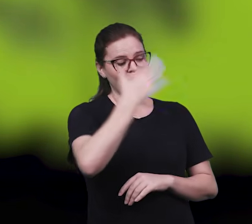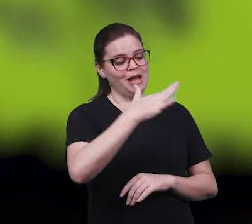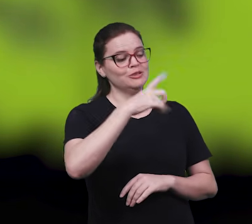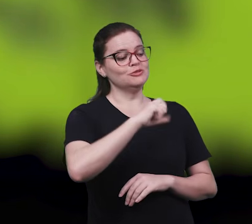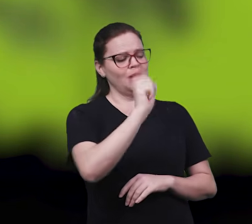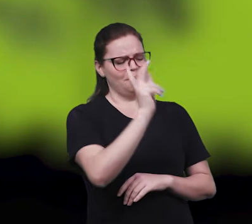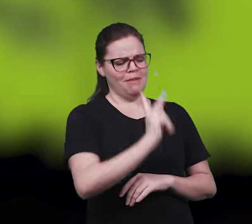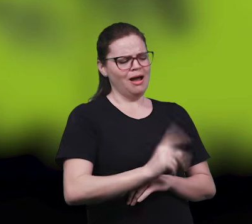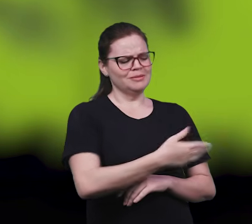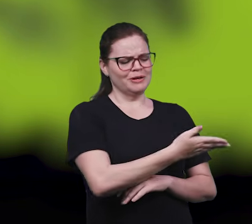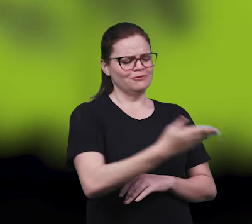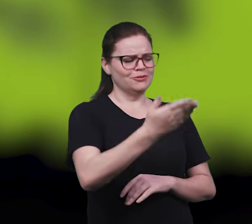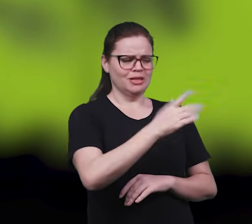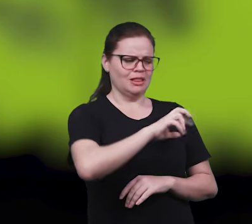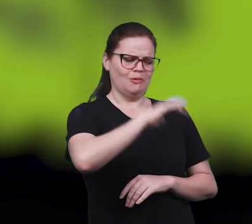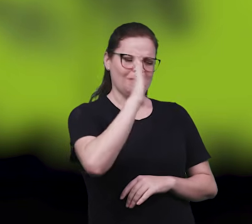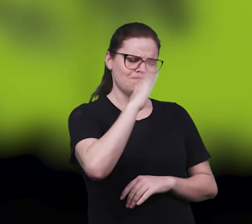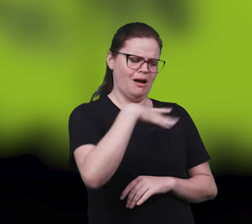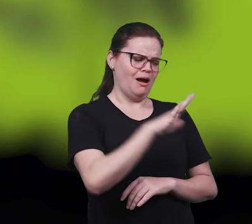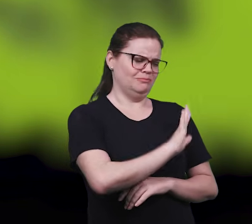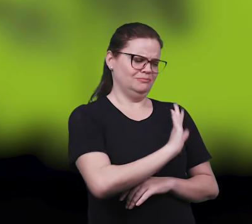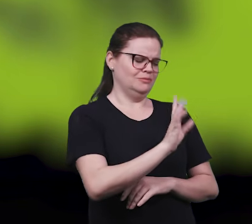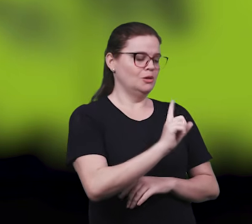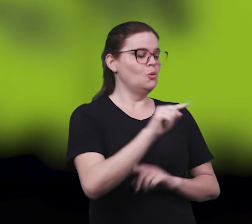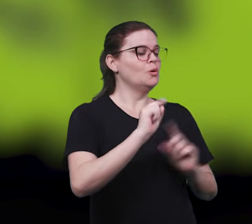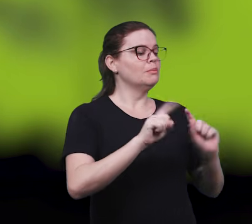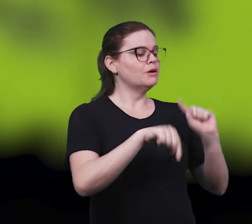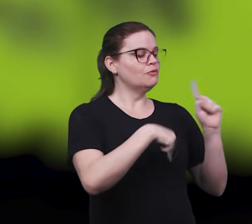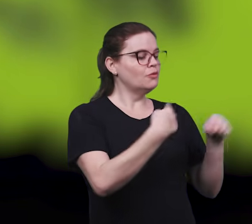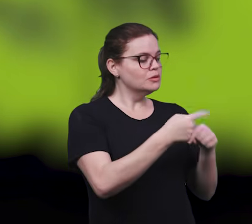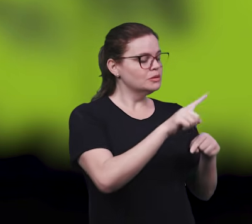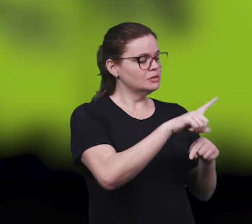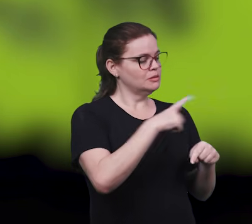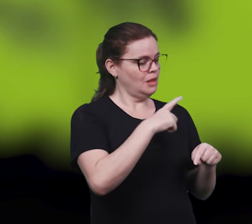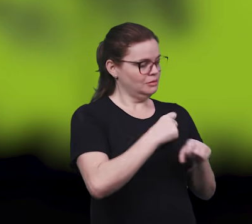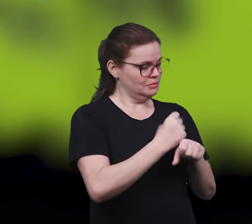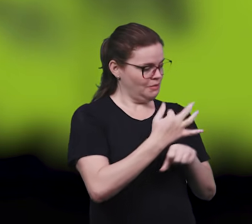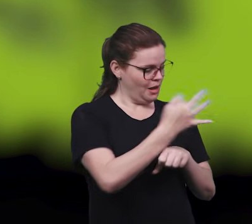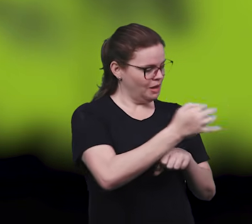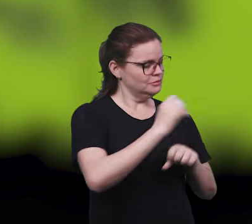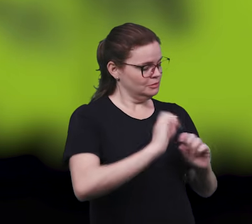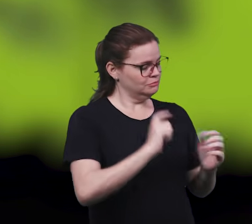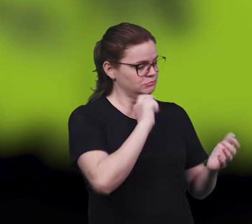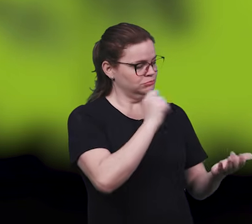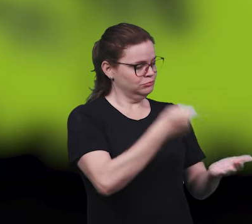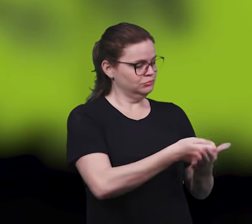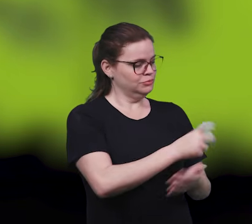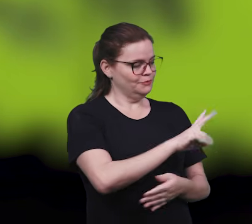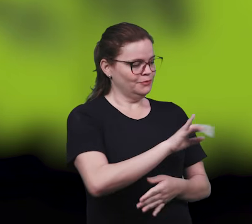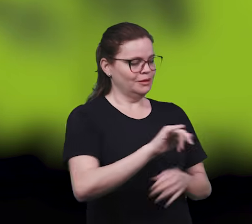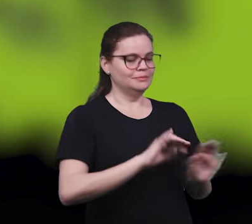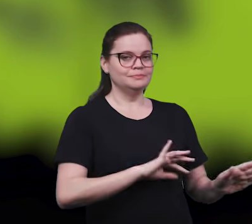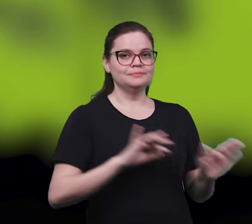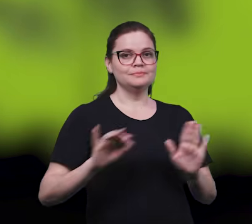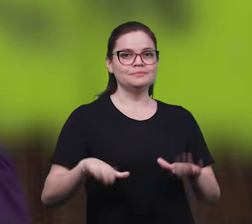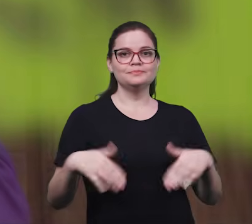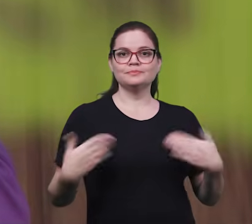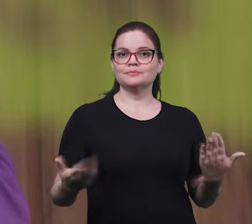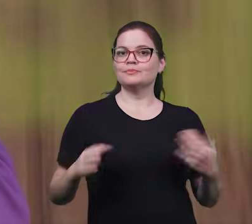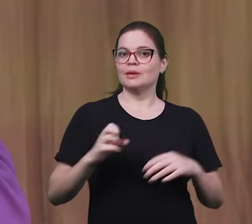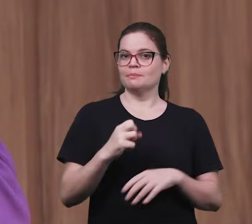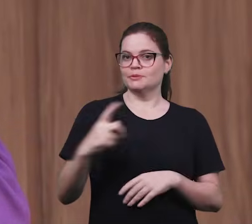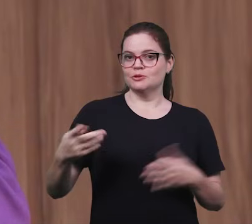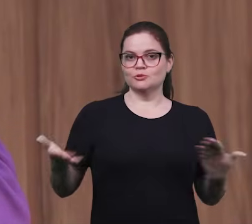de paz e não de mal, para vos dar o fim que esperais. Esse episódio, assim como outros que